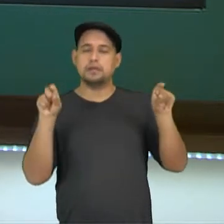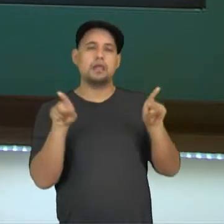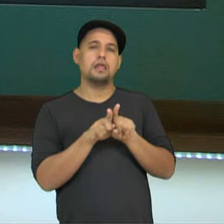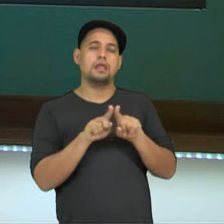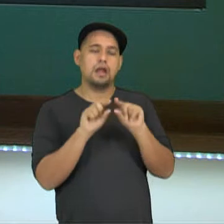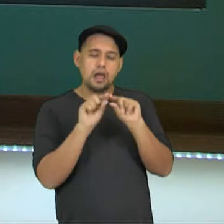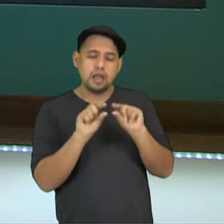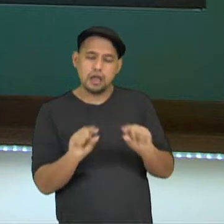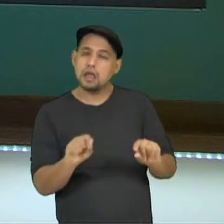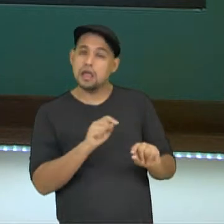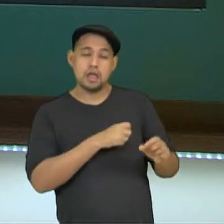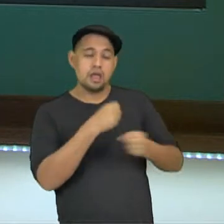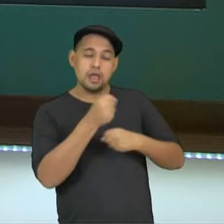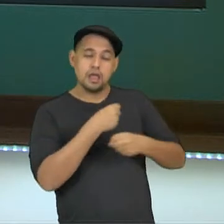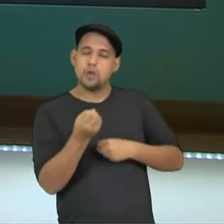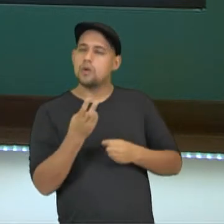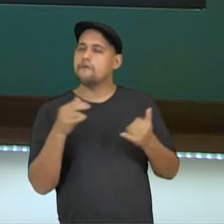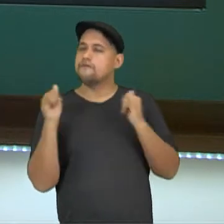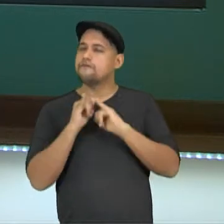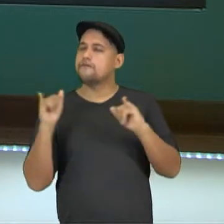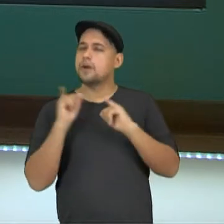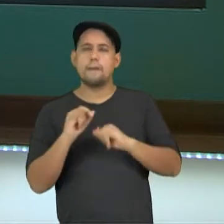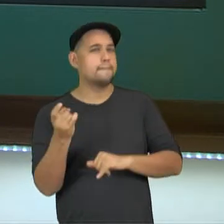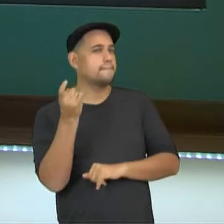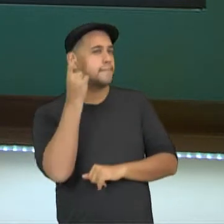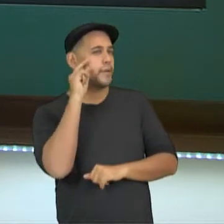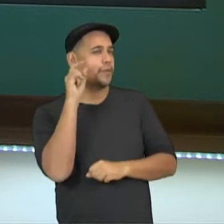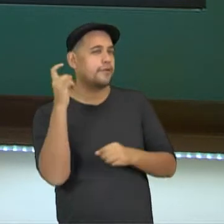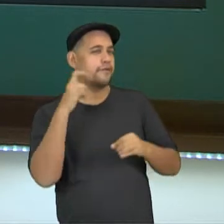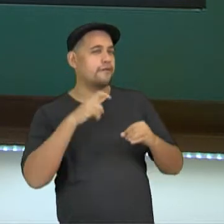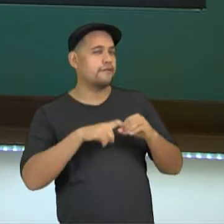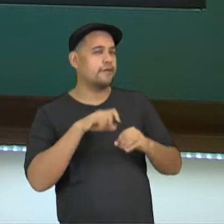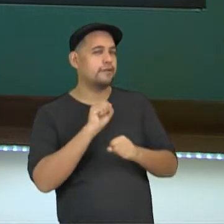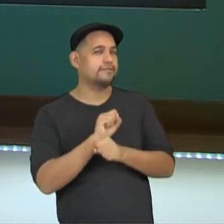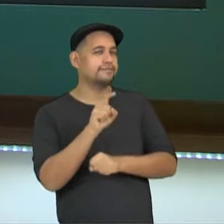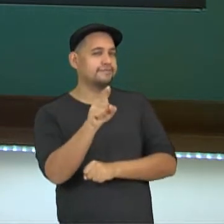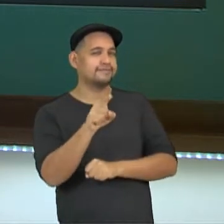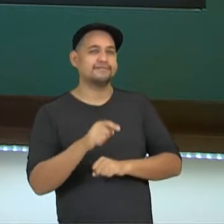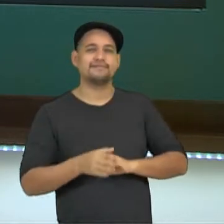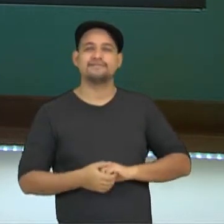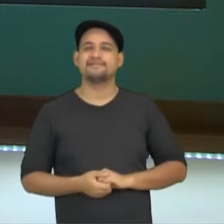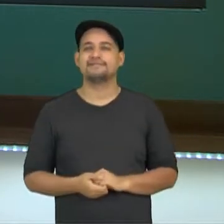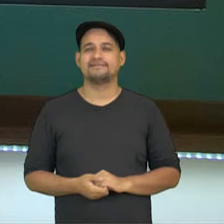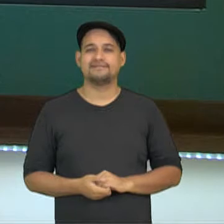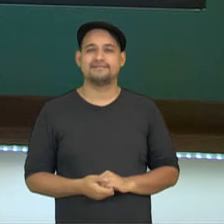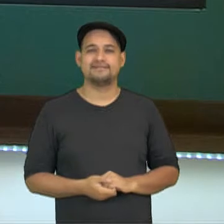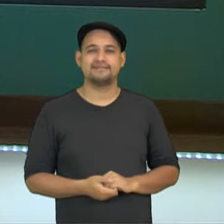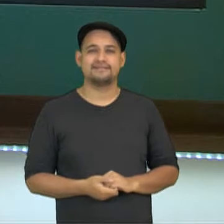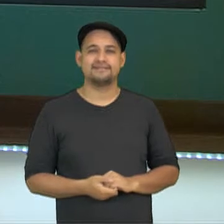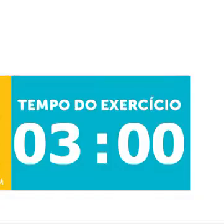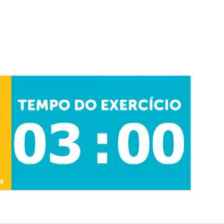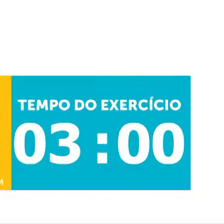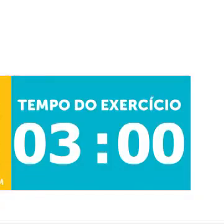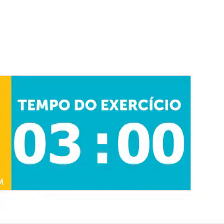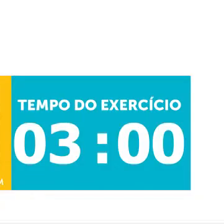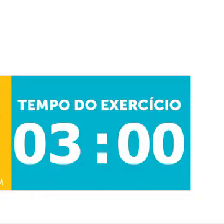linha fina se é uma reportagem ou uma notícia? Pensa um pouquinho que eu volto já já comentando essa resposta com vocês.